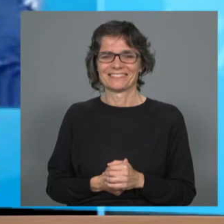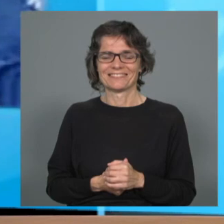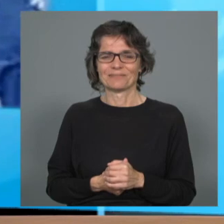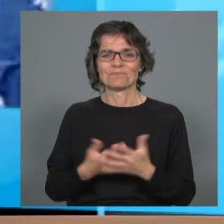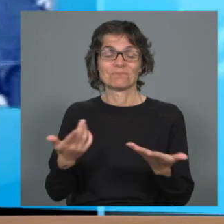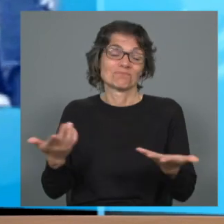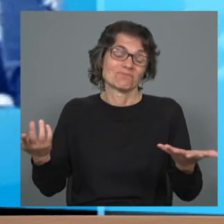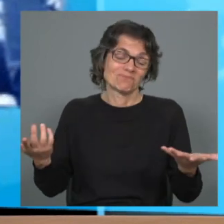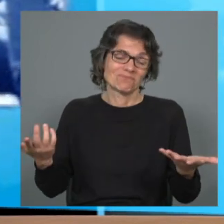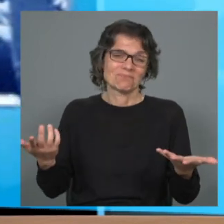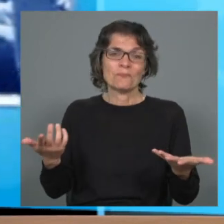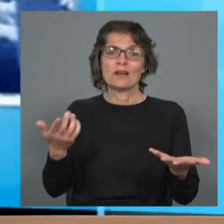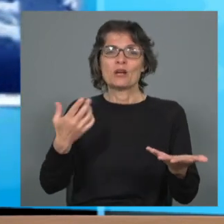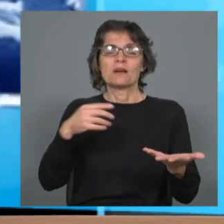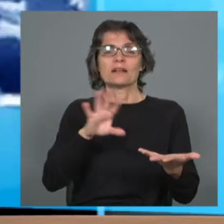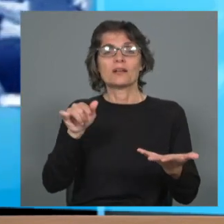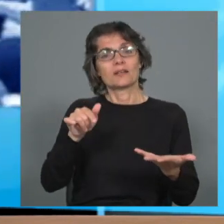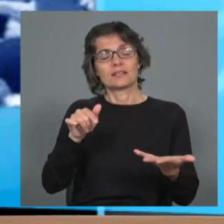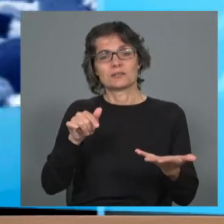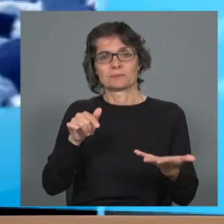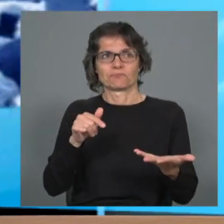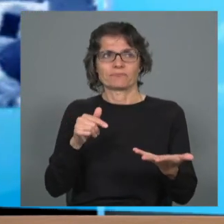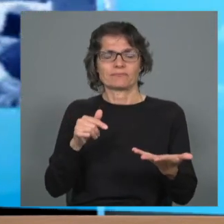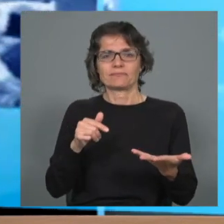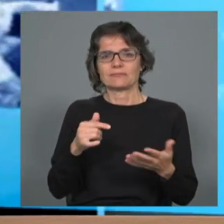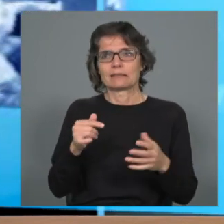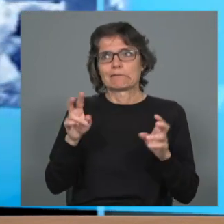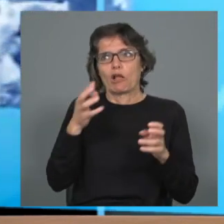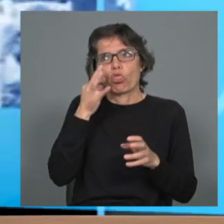Lá está, não deve ser o típico,